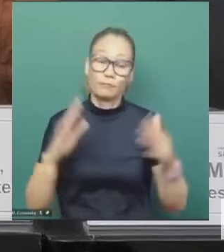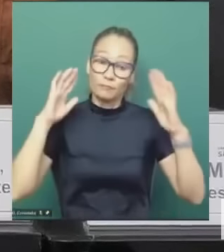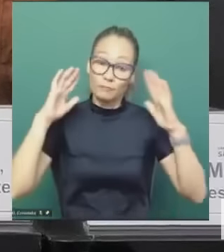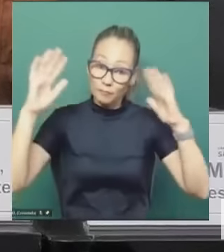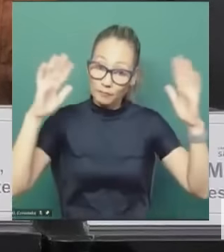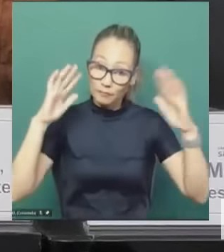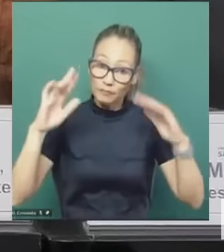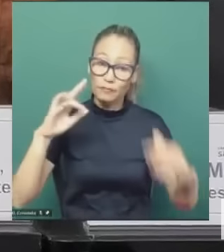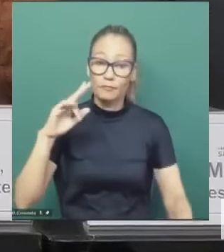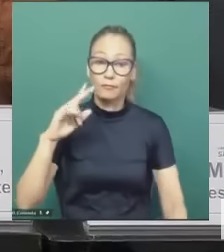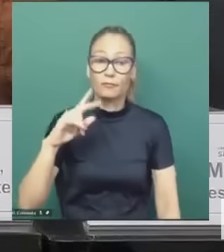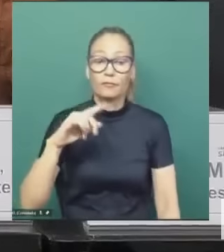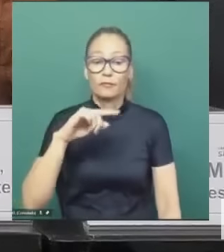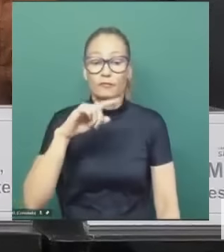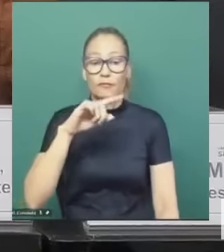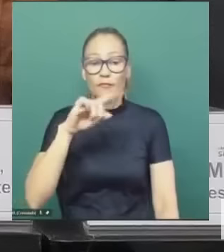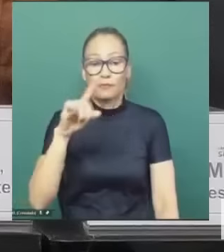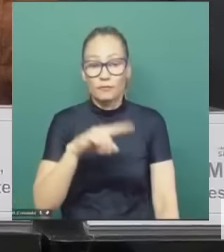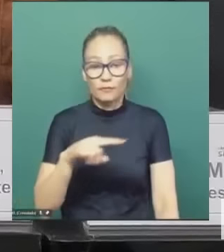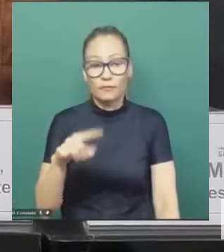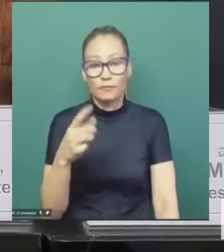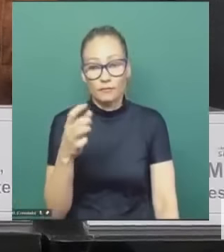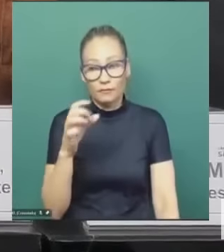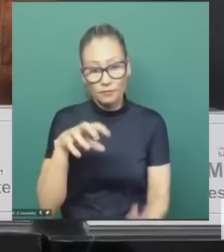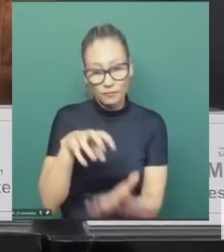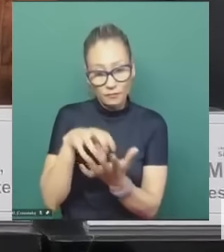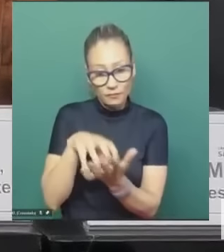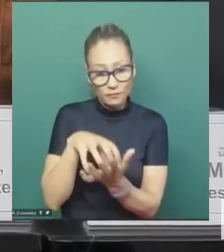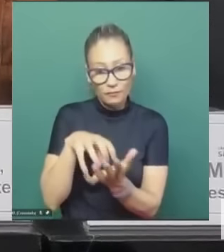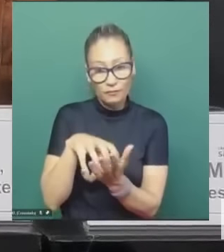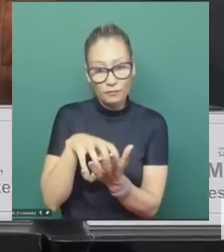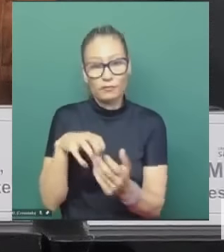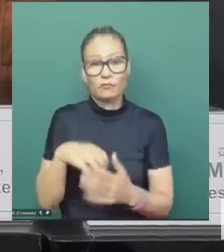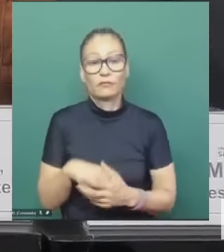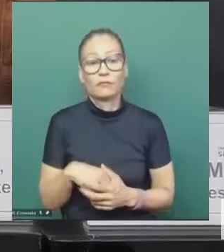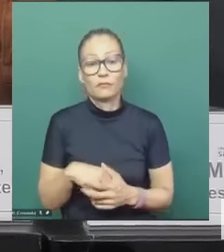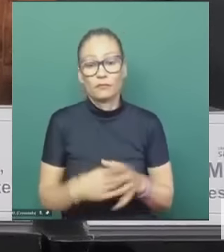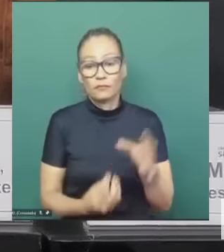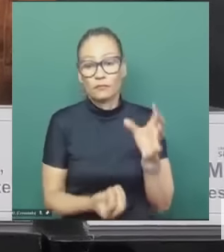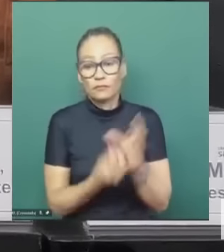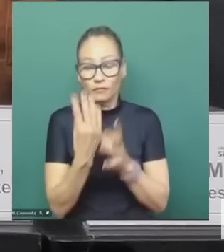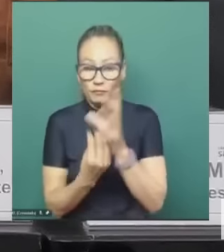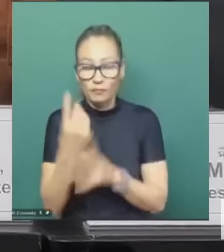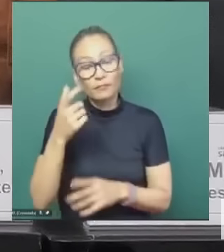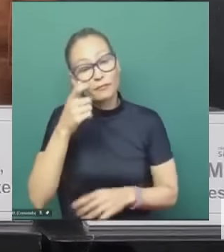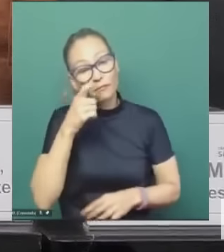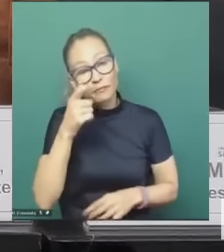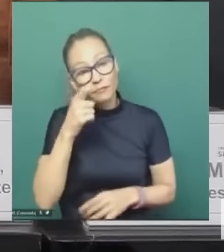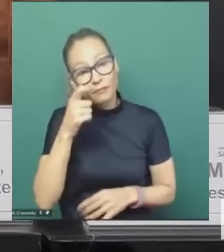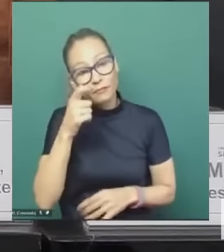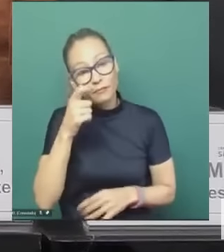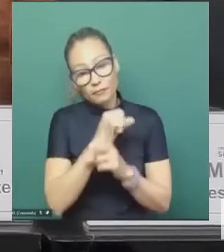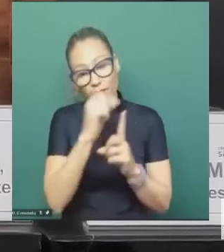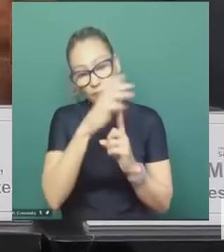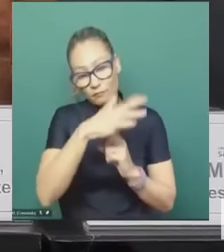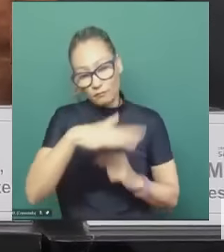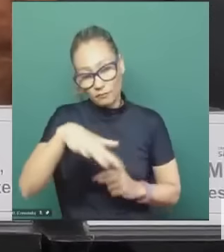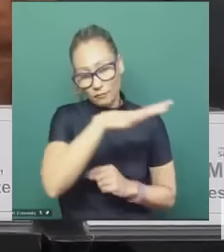zonas de centralidade com incentivo para que exceda o gabarito, criando habitações de interesse social. Ou seja, vou pegar um exemplo,